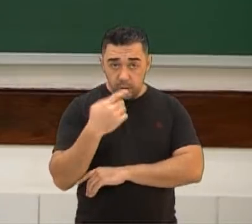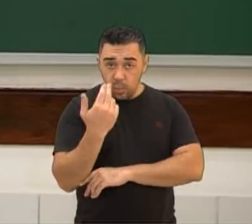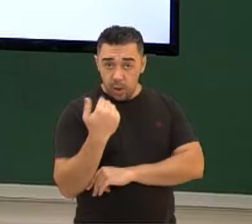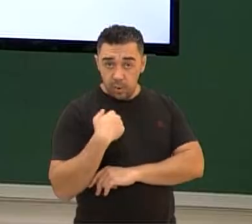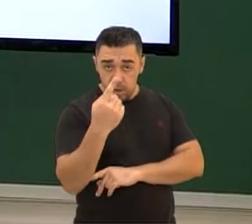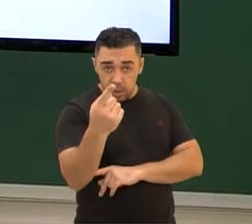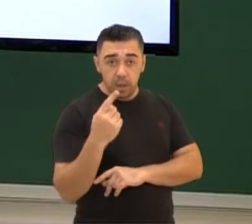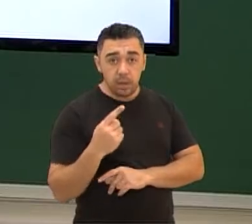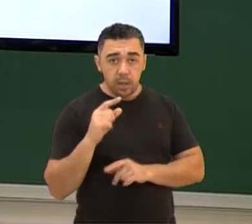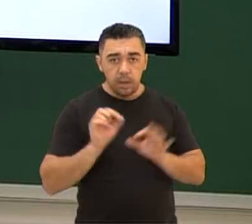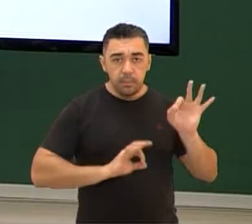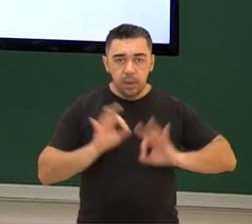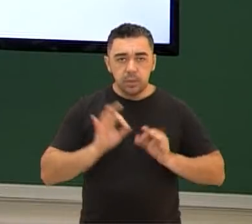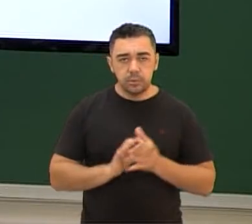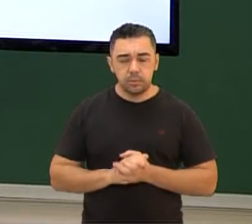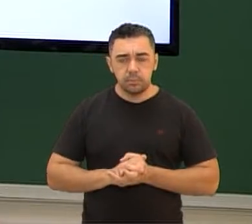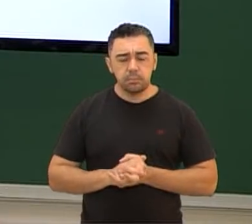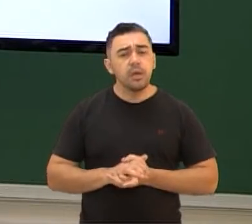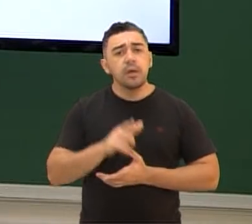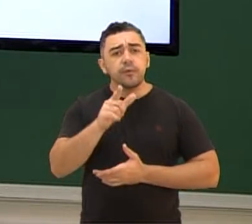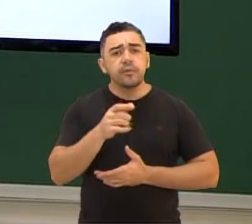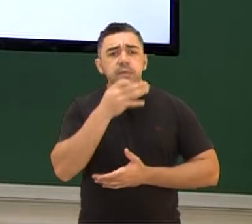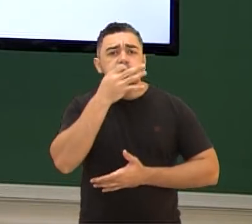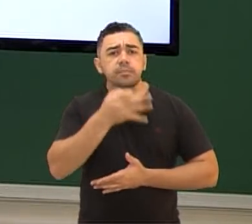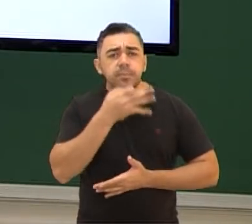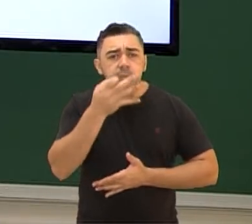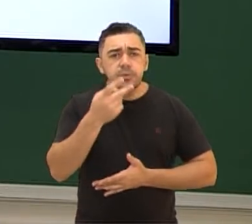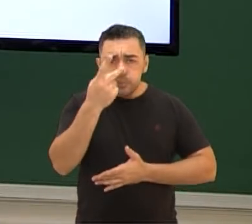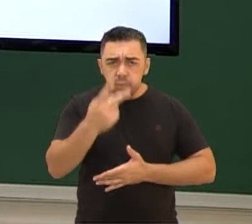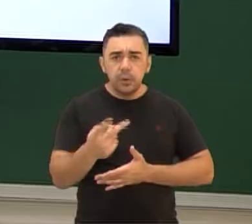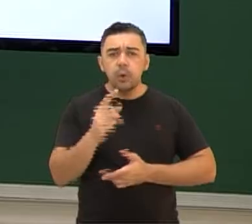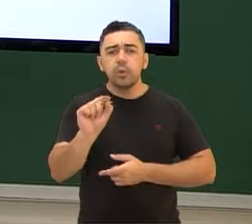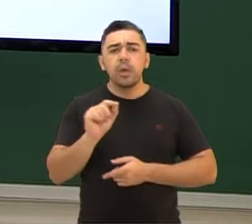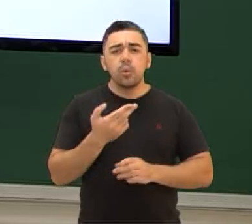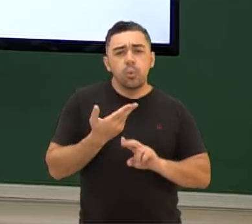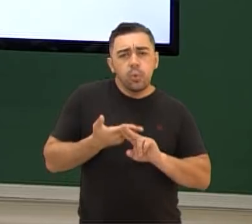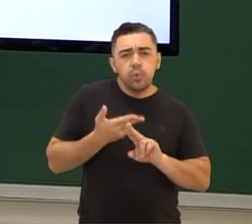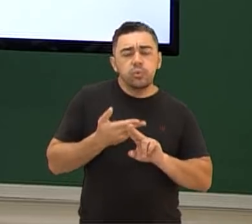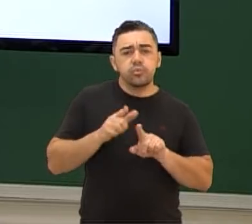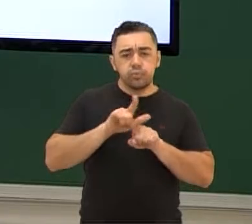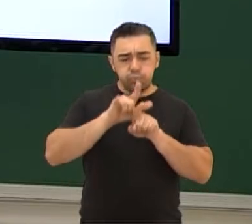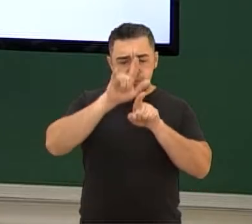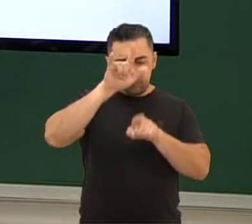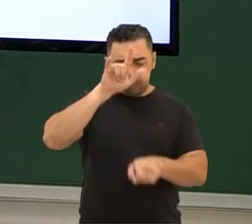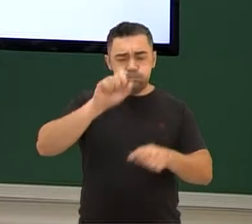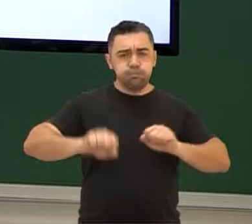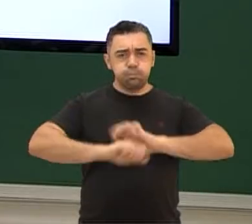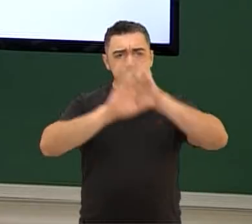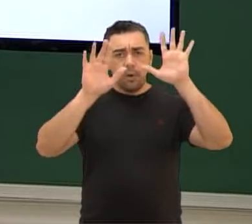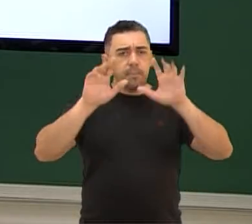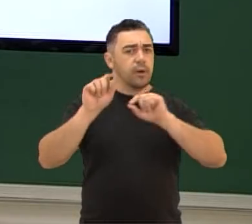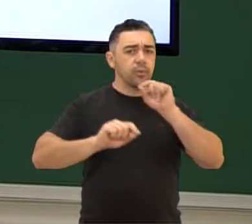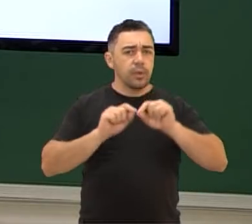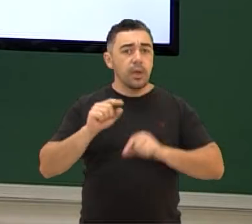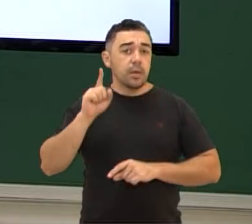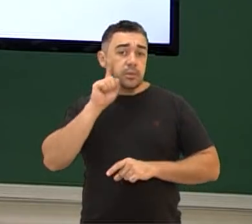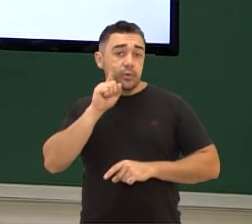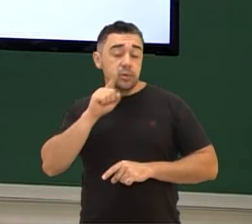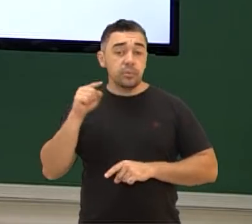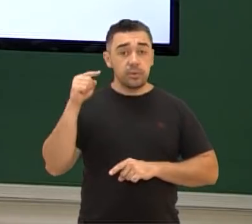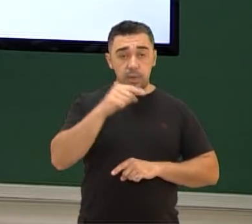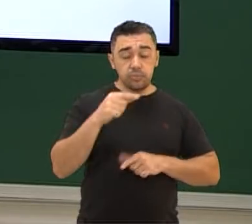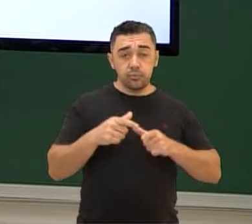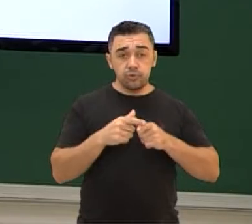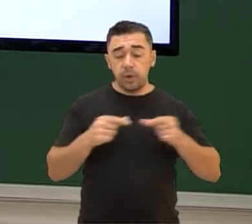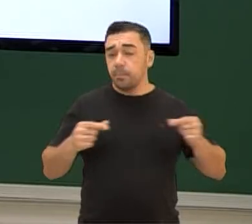Então, comente o que você pensa sobre o uso das bombas atômicas pelos Estados Unidos sobre o Japão no final da